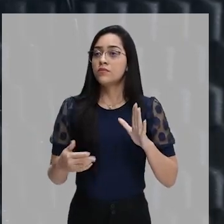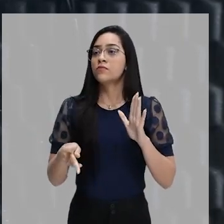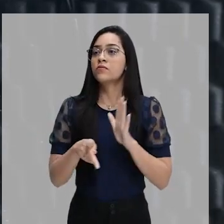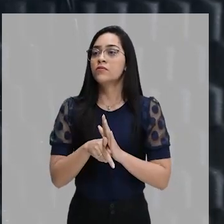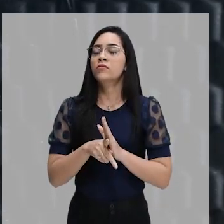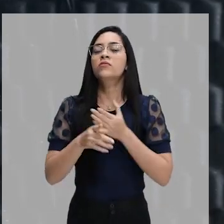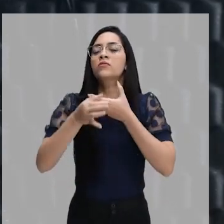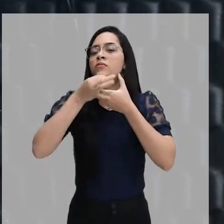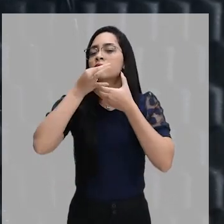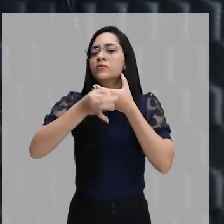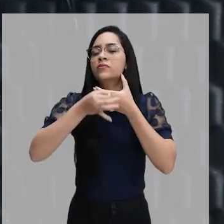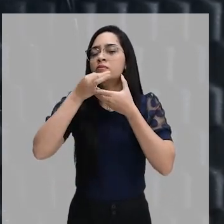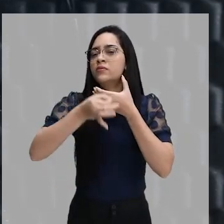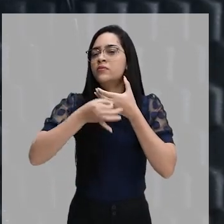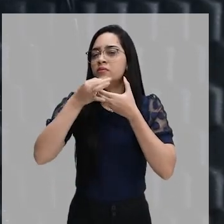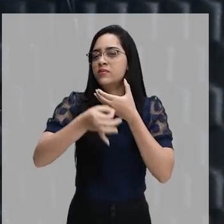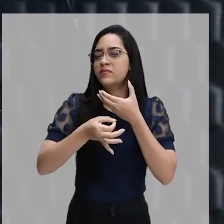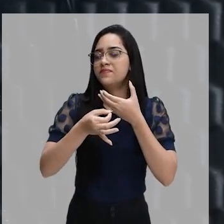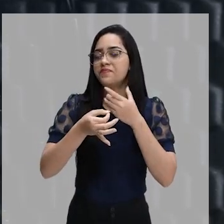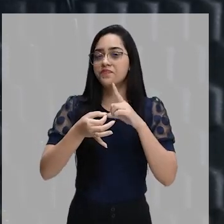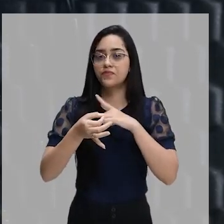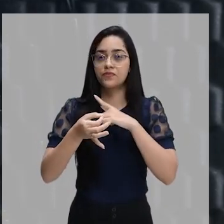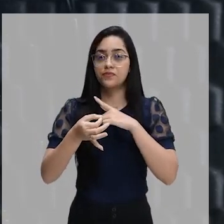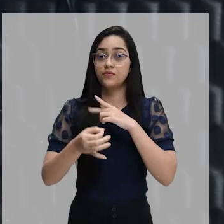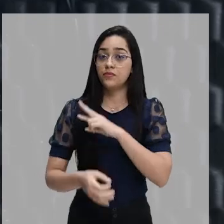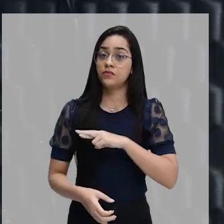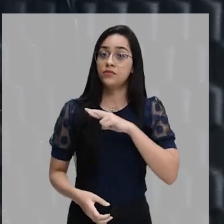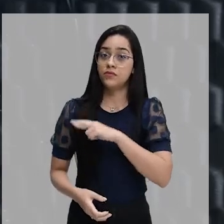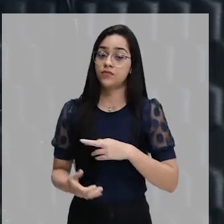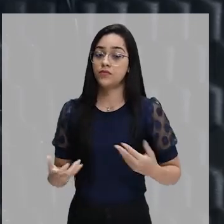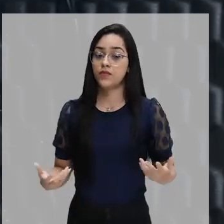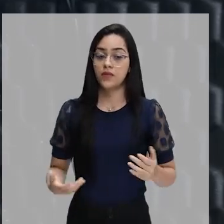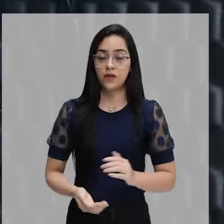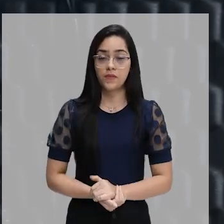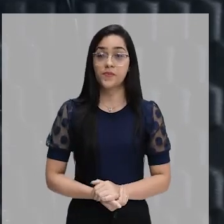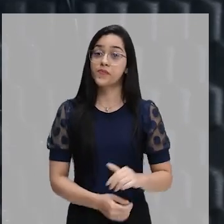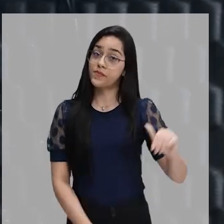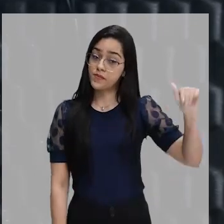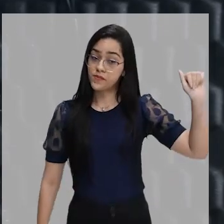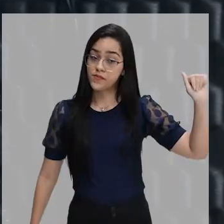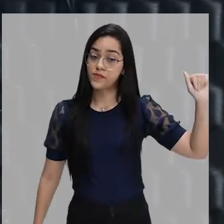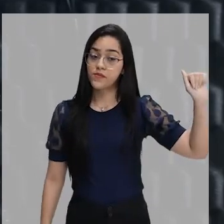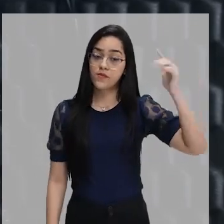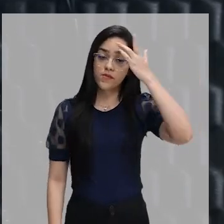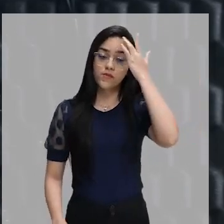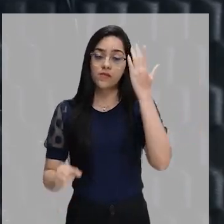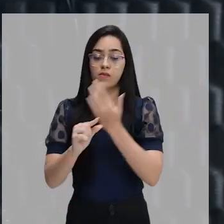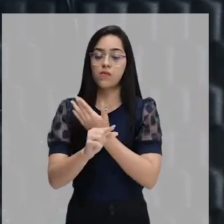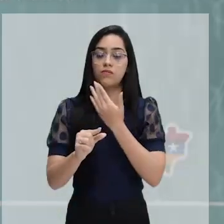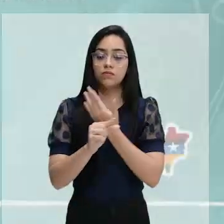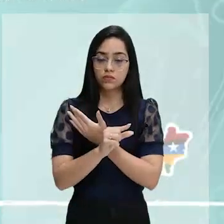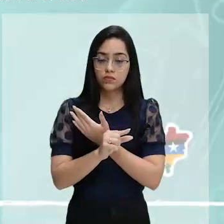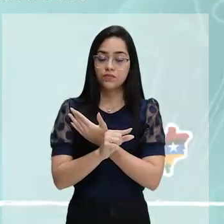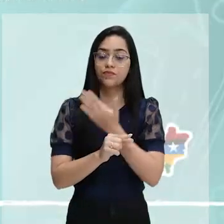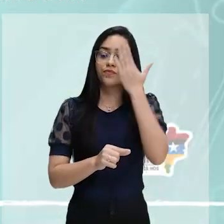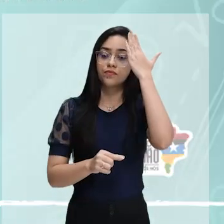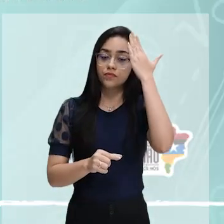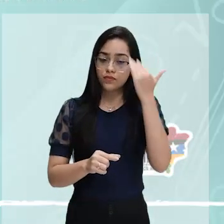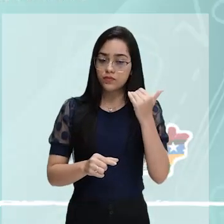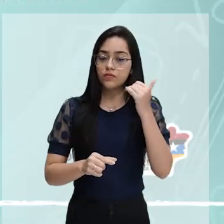de crítica, né? Crítica ao romantismo. Letra A. O autor sobredoura